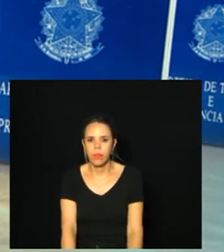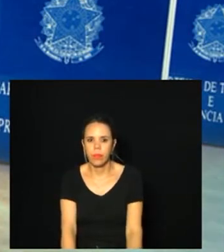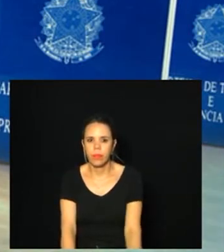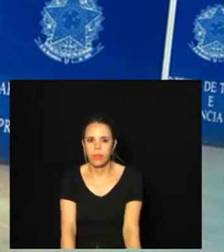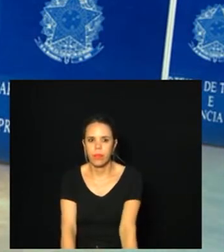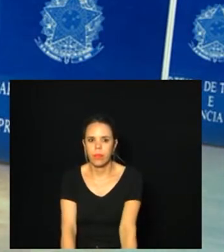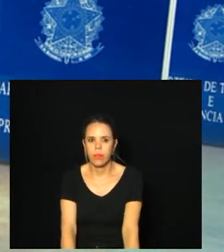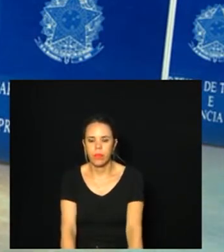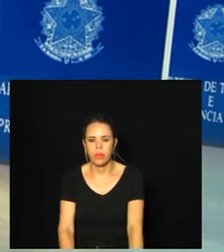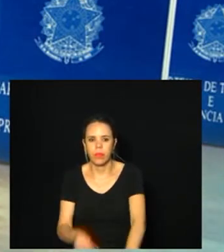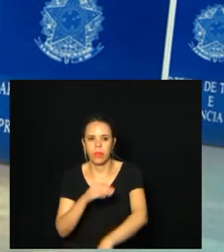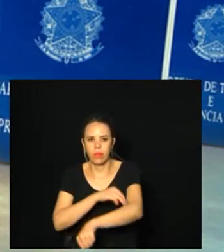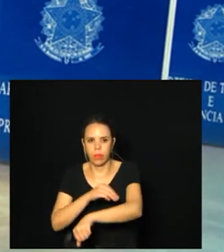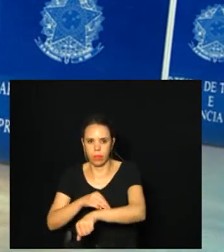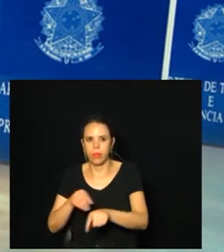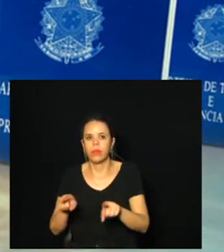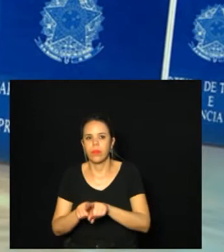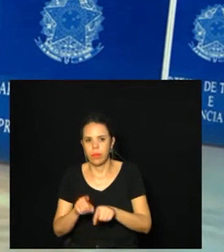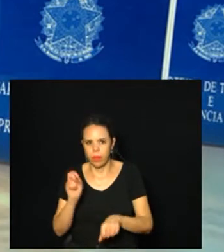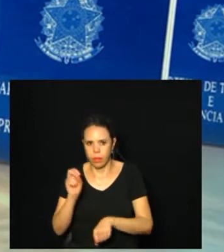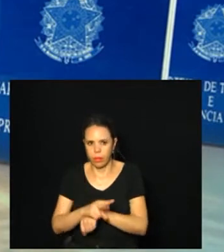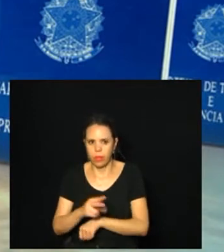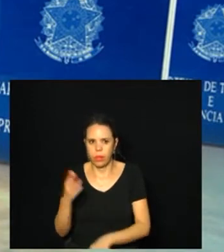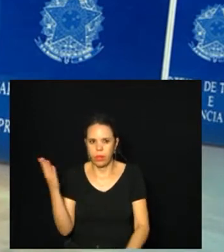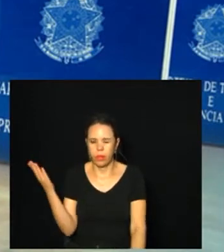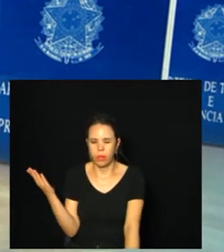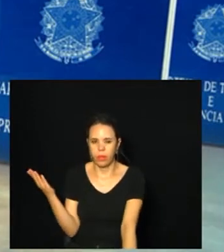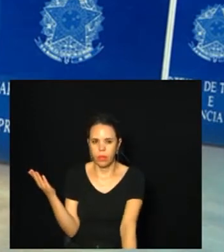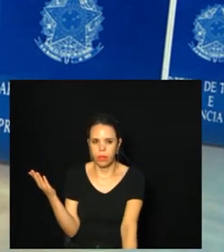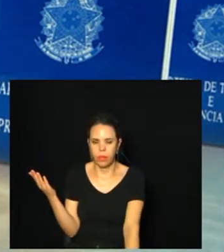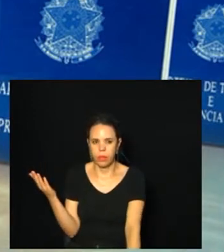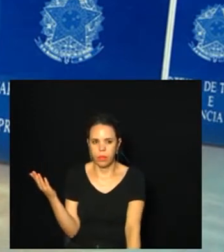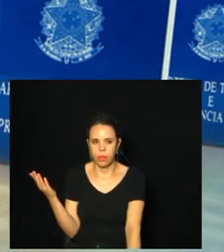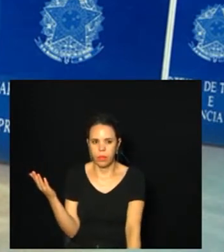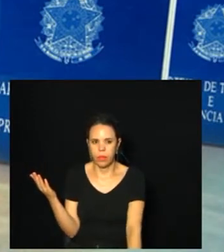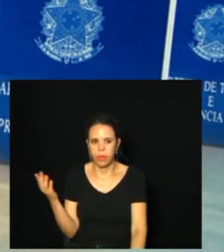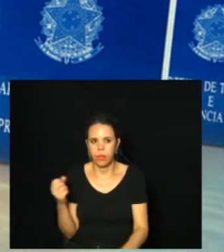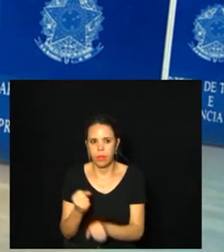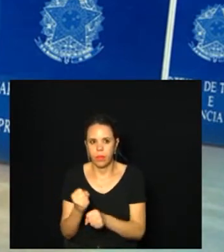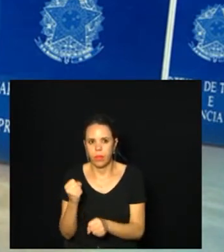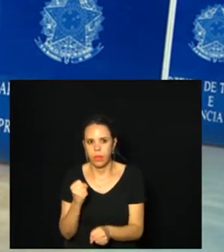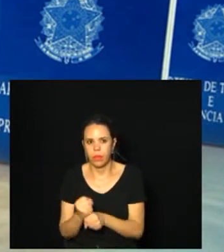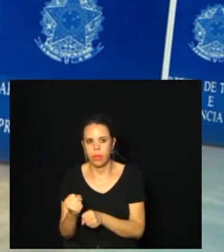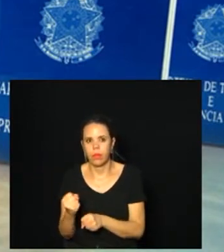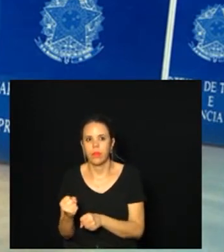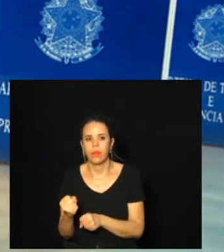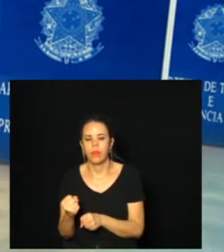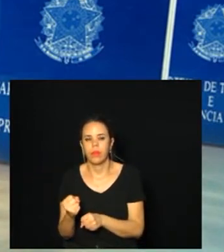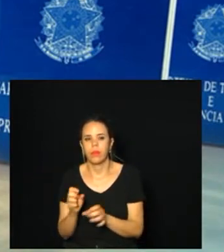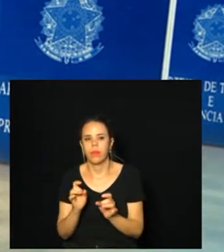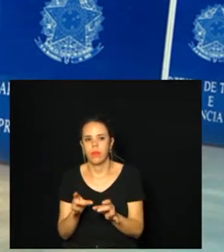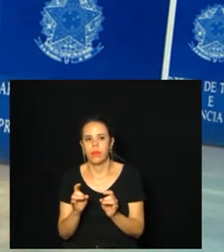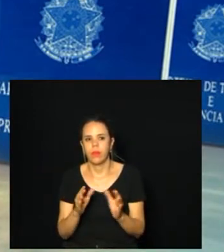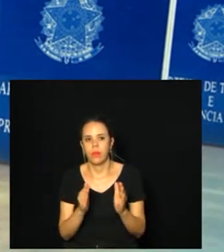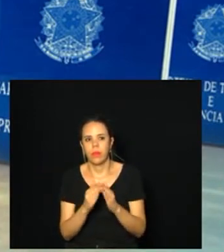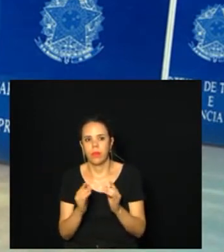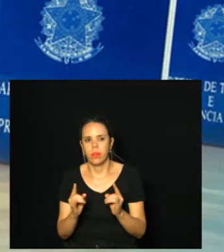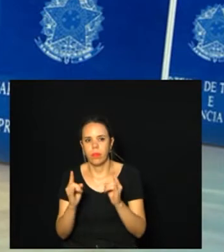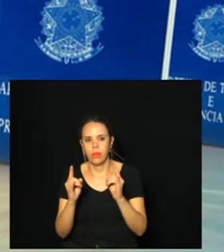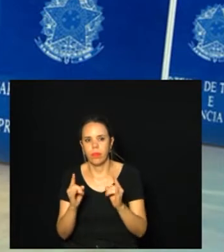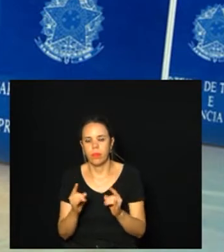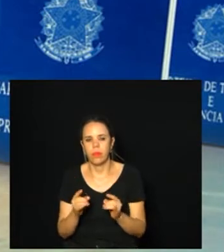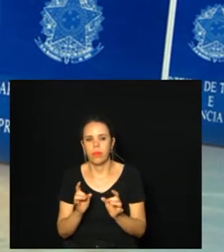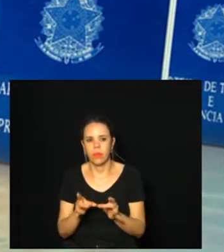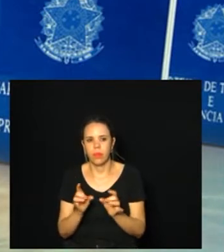www.limeira.sp.gov.br. Montemor também está com vagas disponíveis para pedreiro, corretor imobiliário, promotor